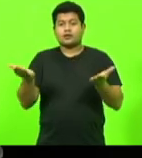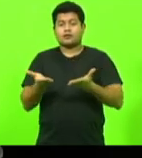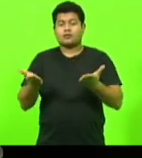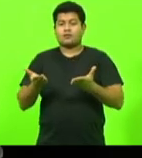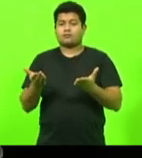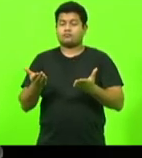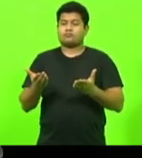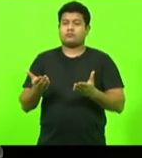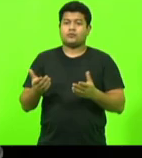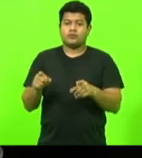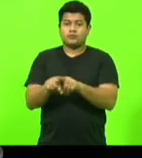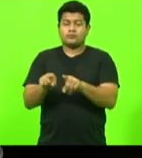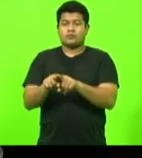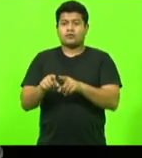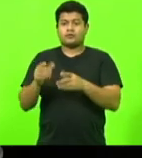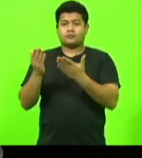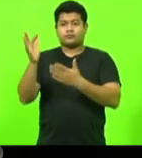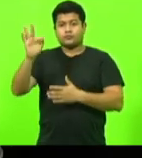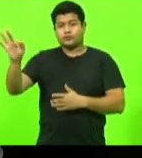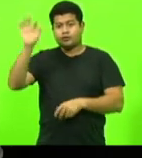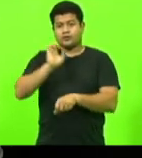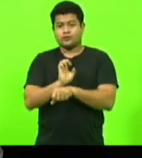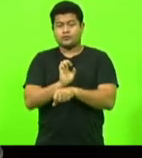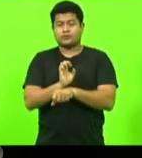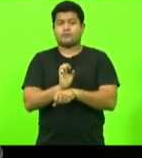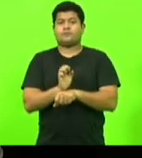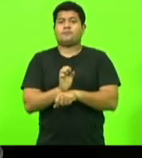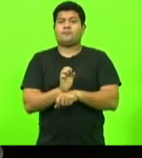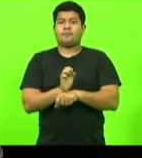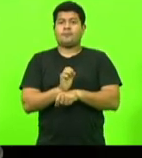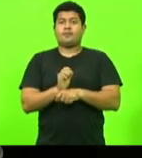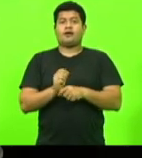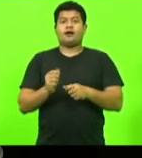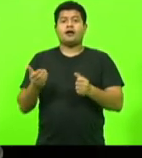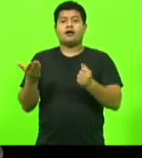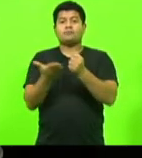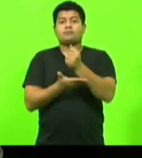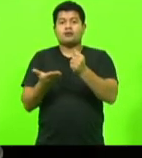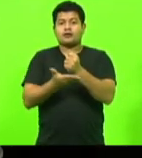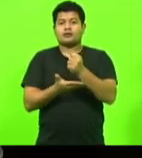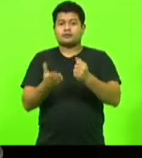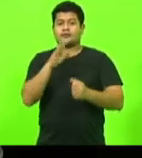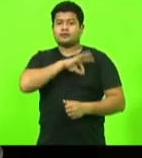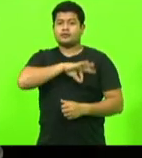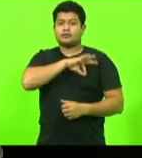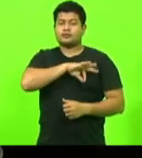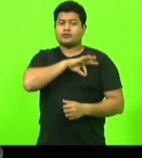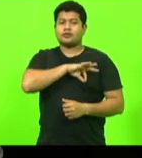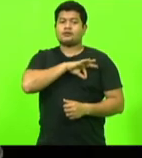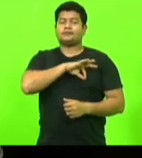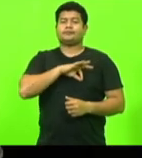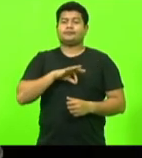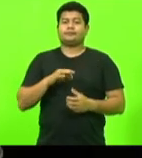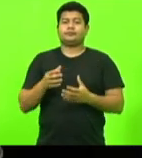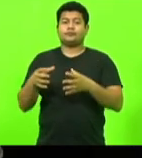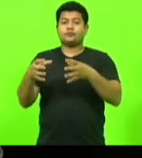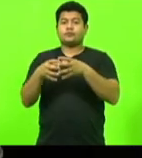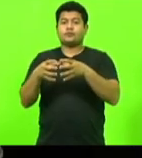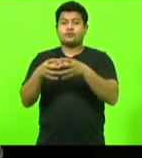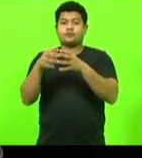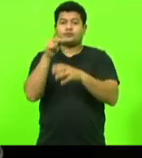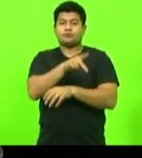quanto estadual, relativas ao estabelecimento do piso nacional da categoria do magistério, bem como